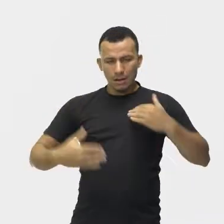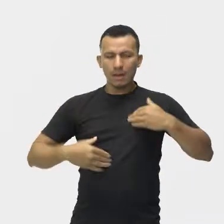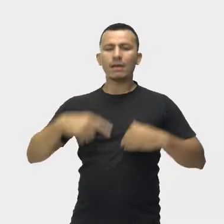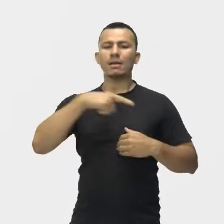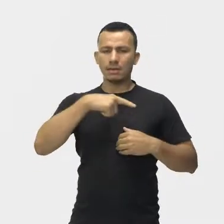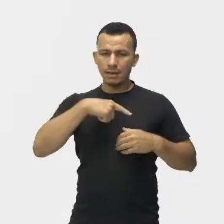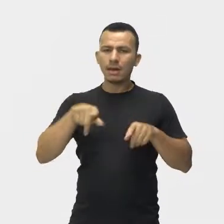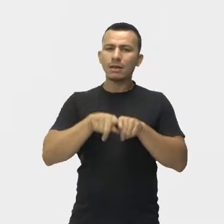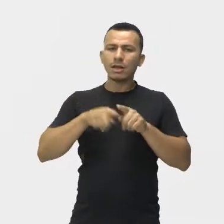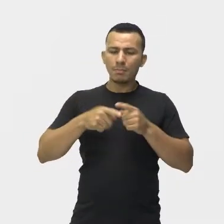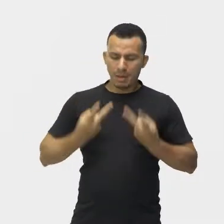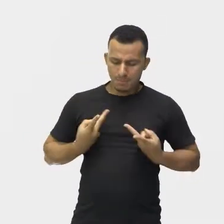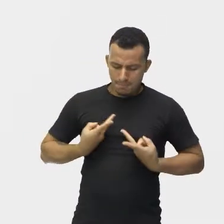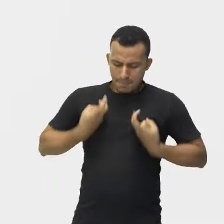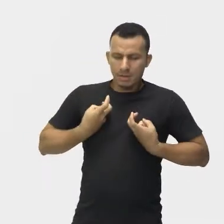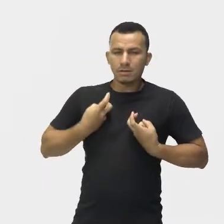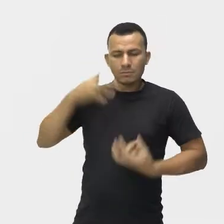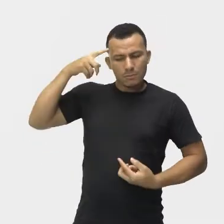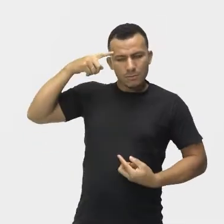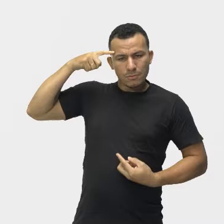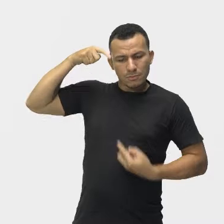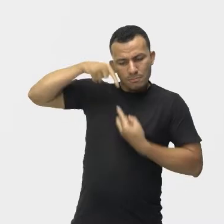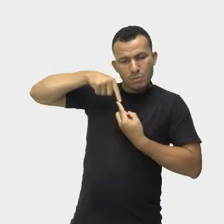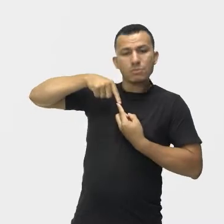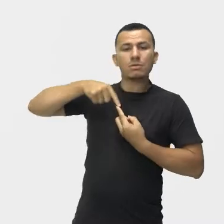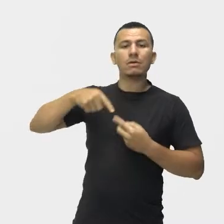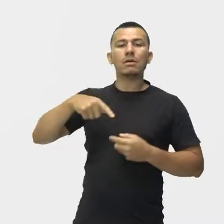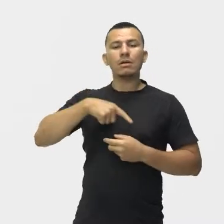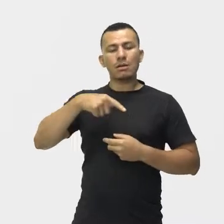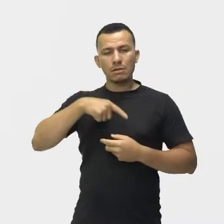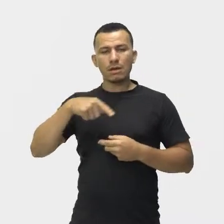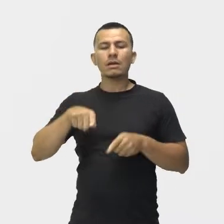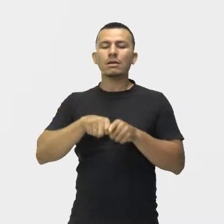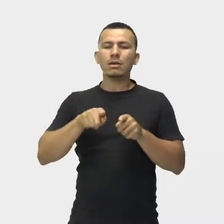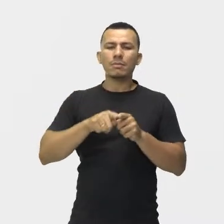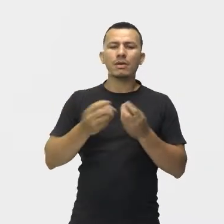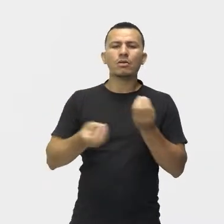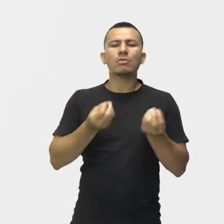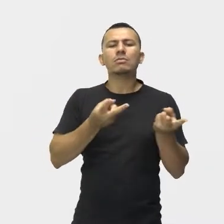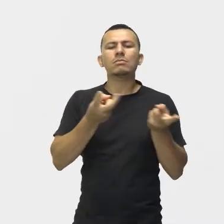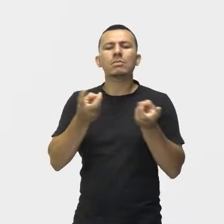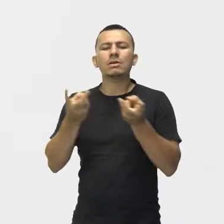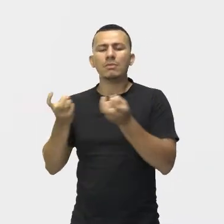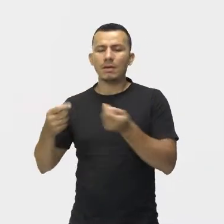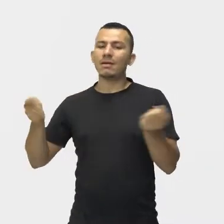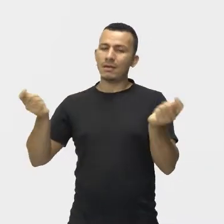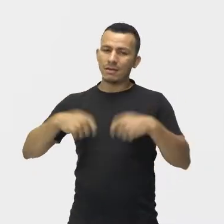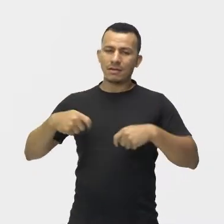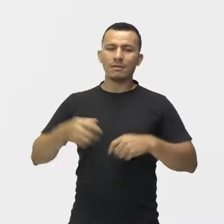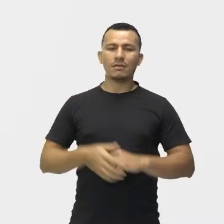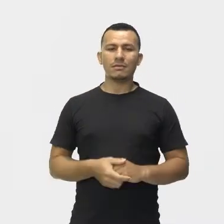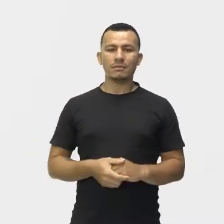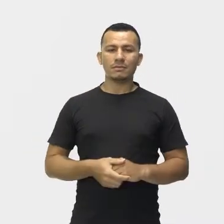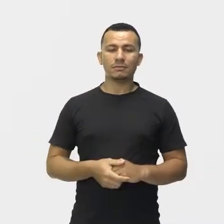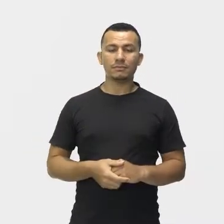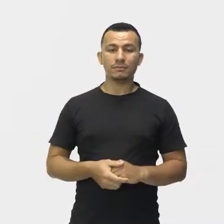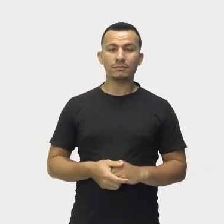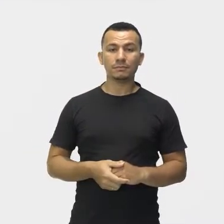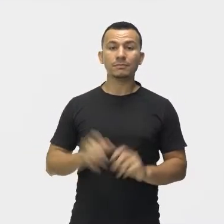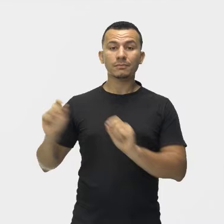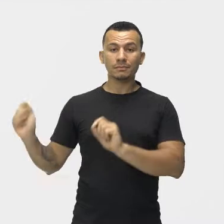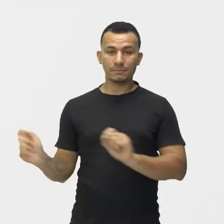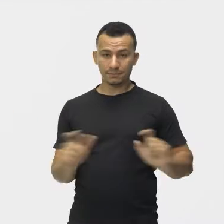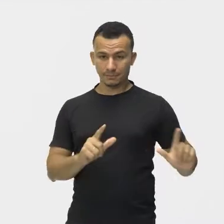está mandando para o nosso cérebro? Através dos interoreceptores é como a gente vai poder perceber e interagir. Olha só, na